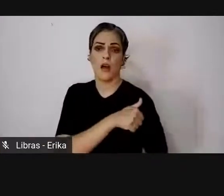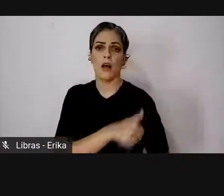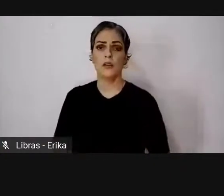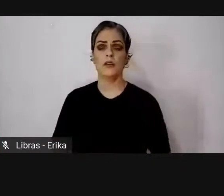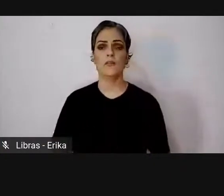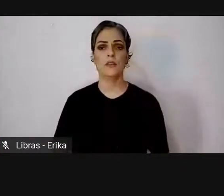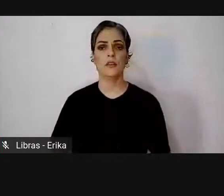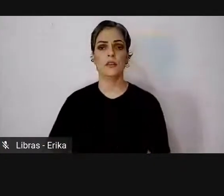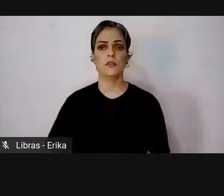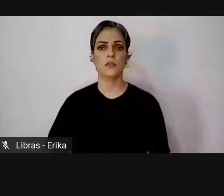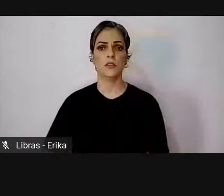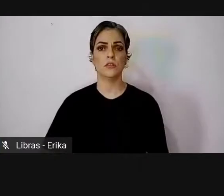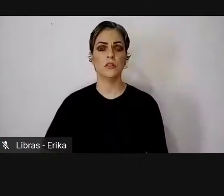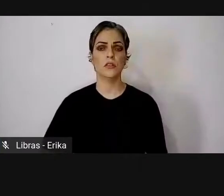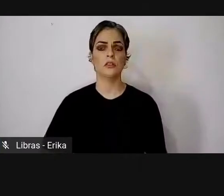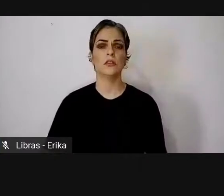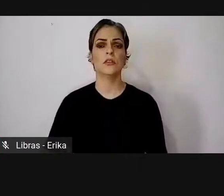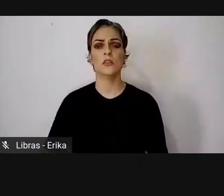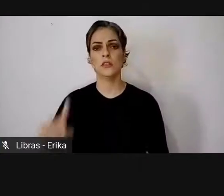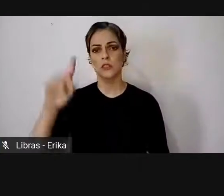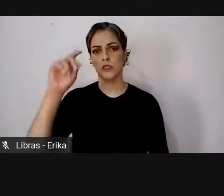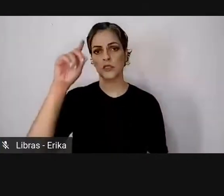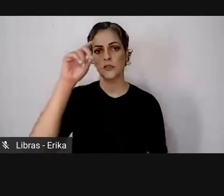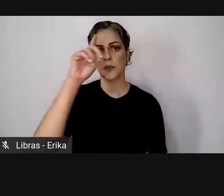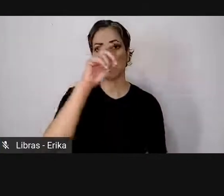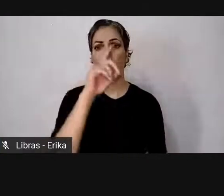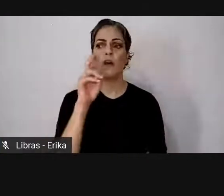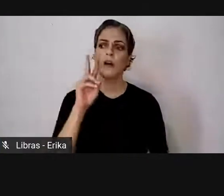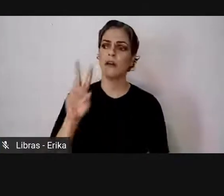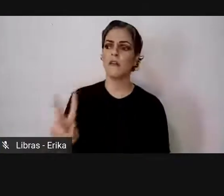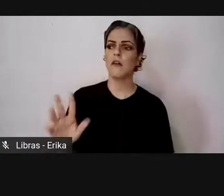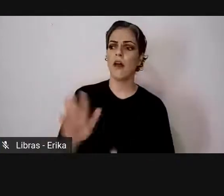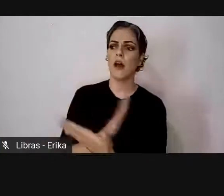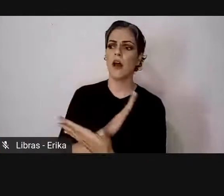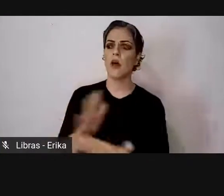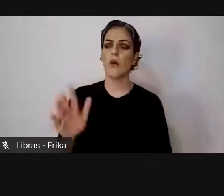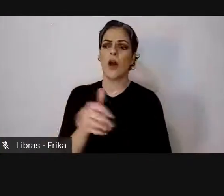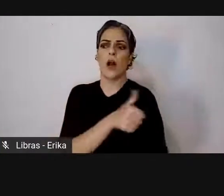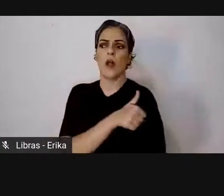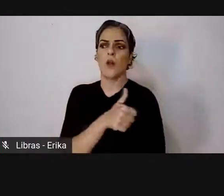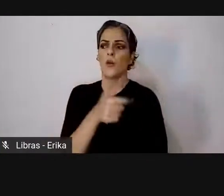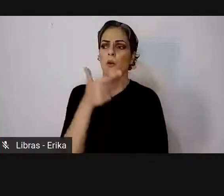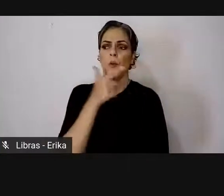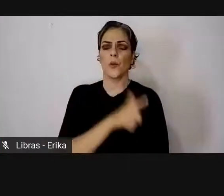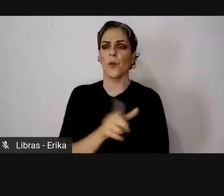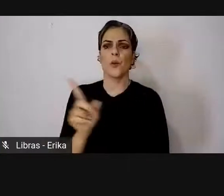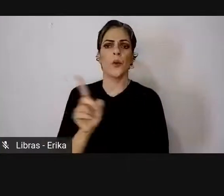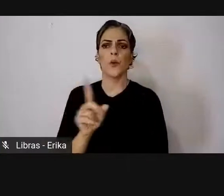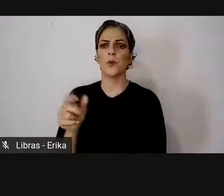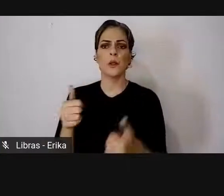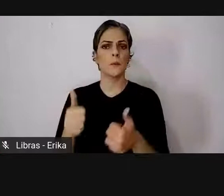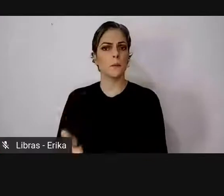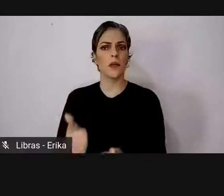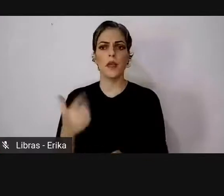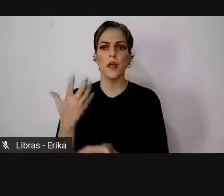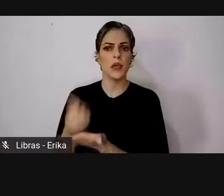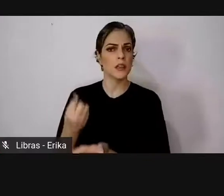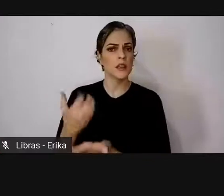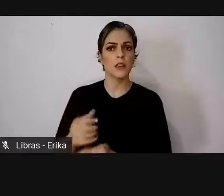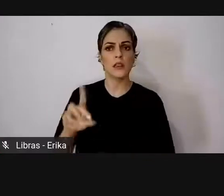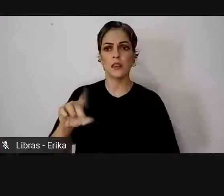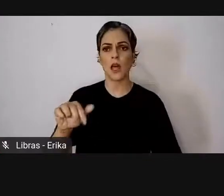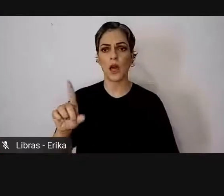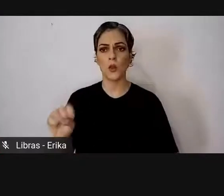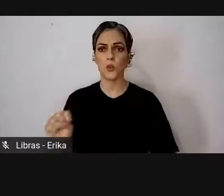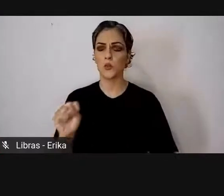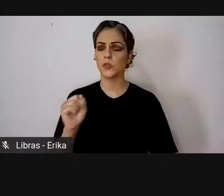alunos em conseguirem obter esses mesmos dados, né? Eu passei, então, depois por um acidente